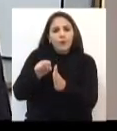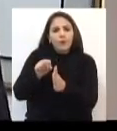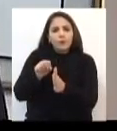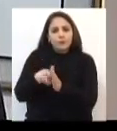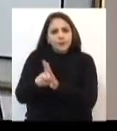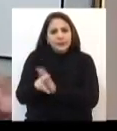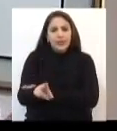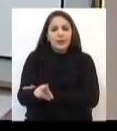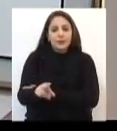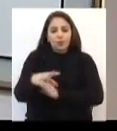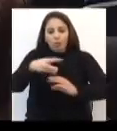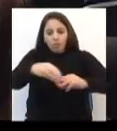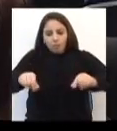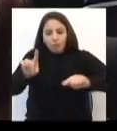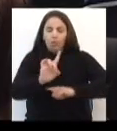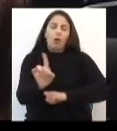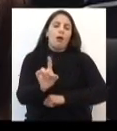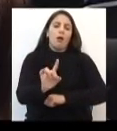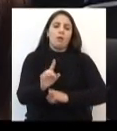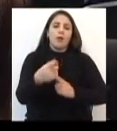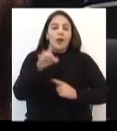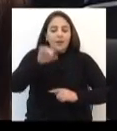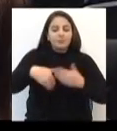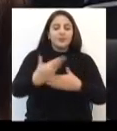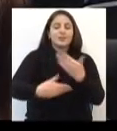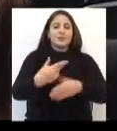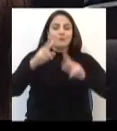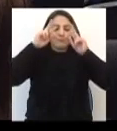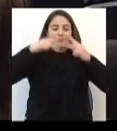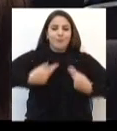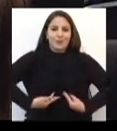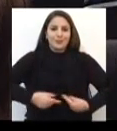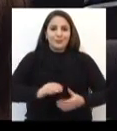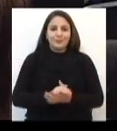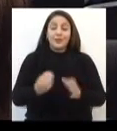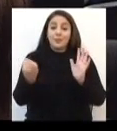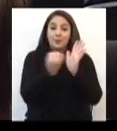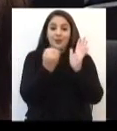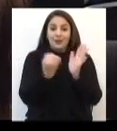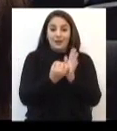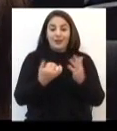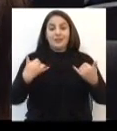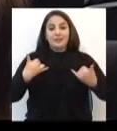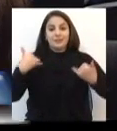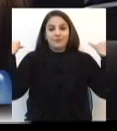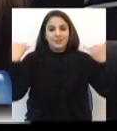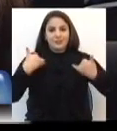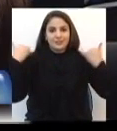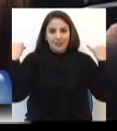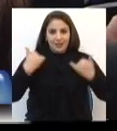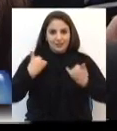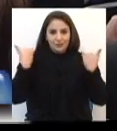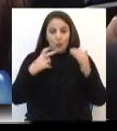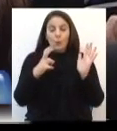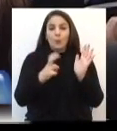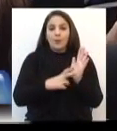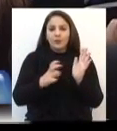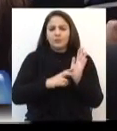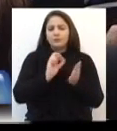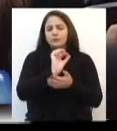desenvolver o ser humano, esse é o conceito. Exatamente para marcar o aniversário, a cooperativa está promovendo uma série